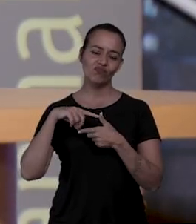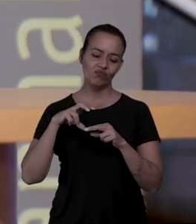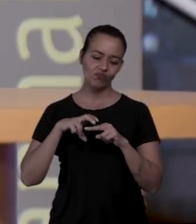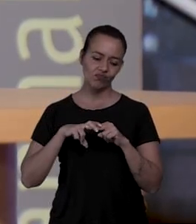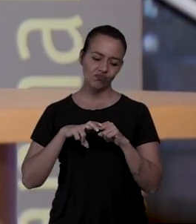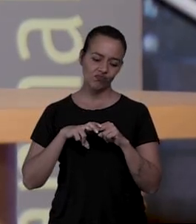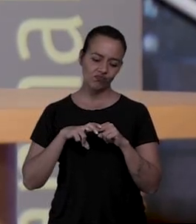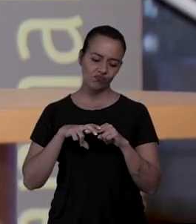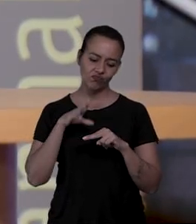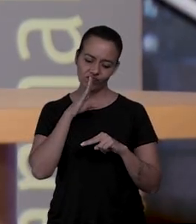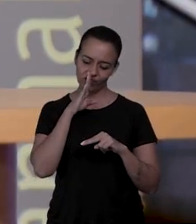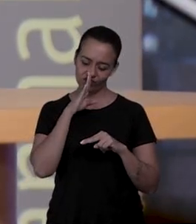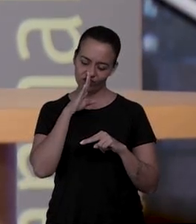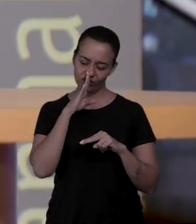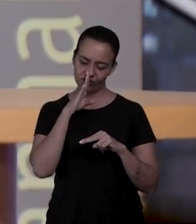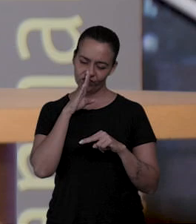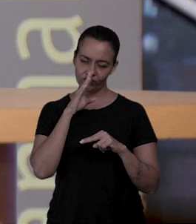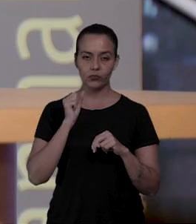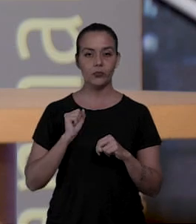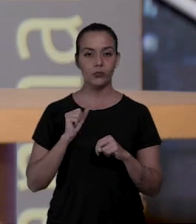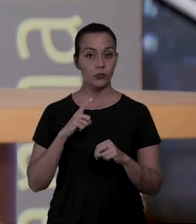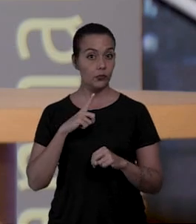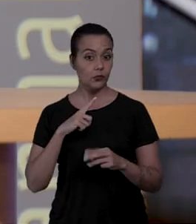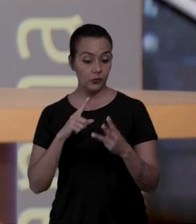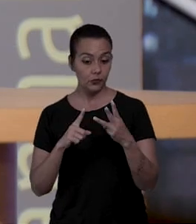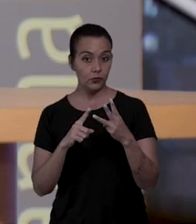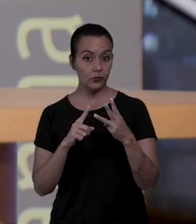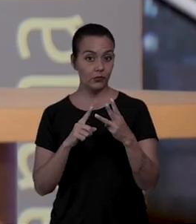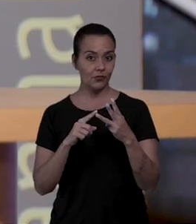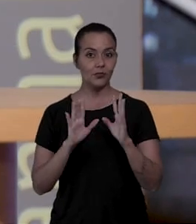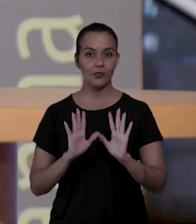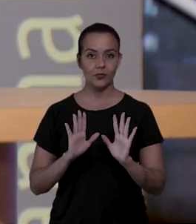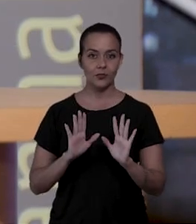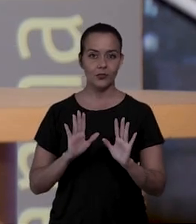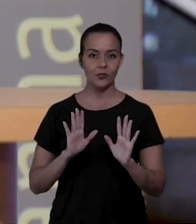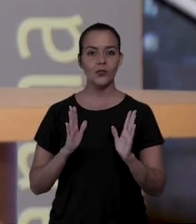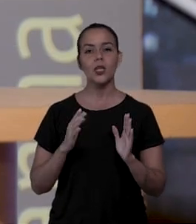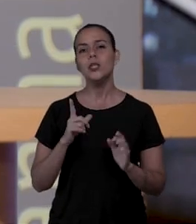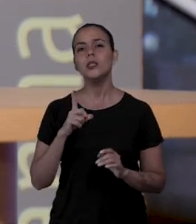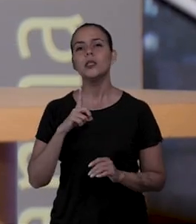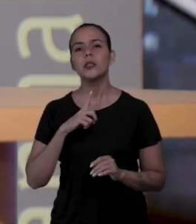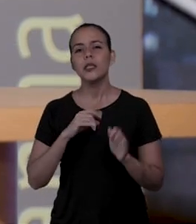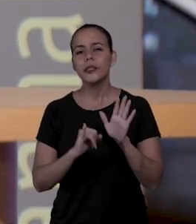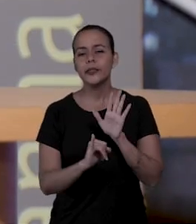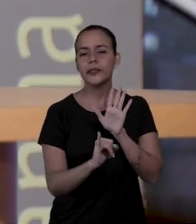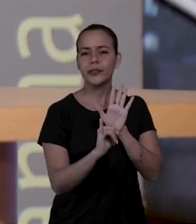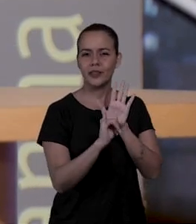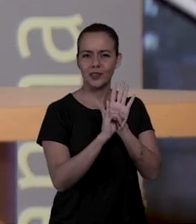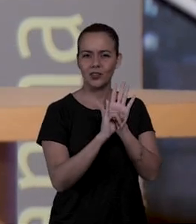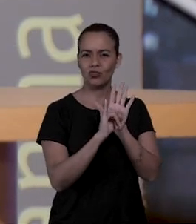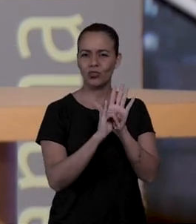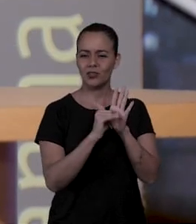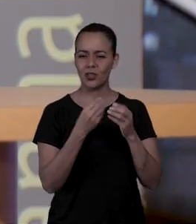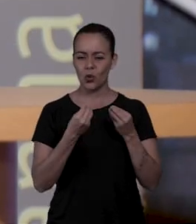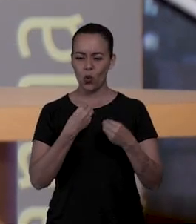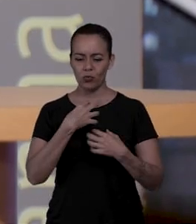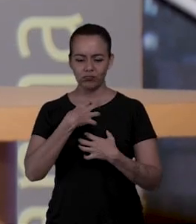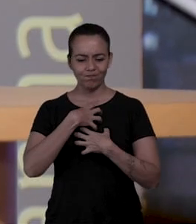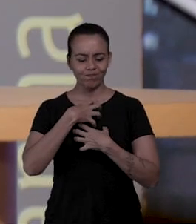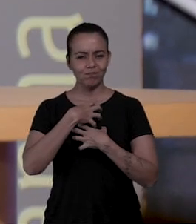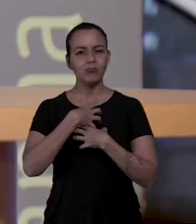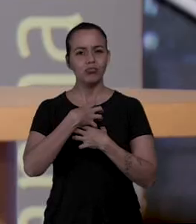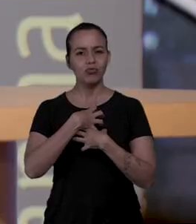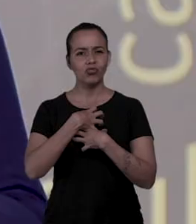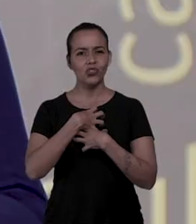segundo jeito, que é a angústia vazia, a apatia, o tédio, a imobilidade. E tem